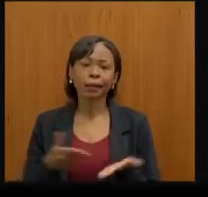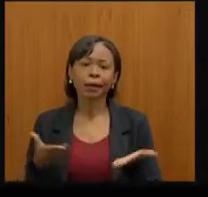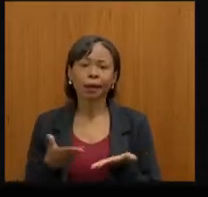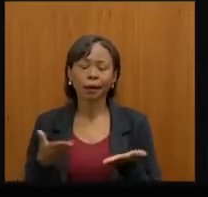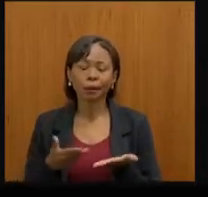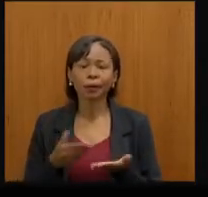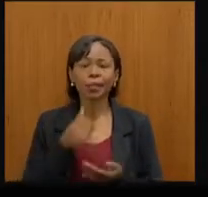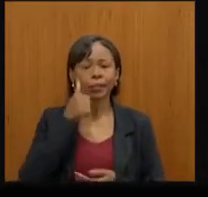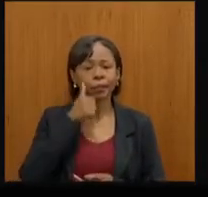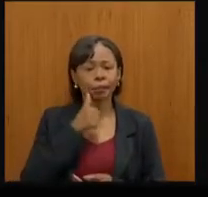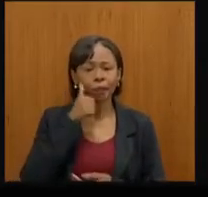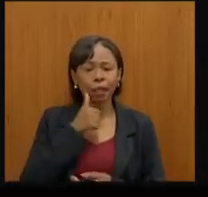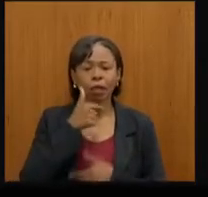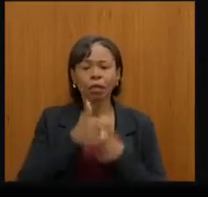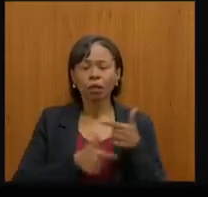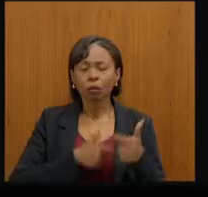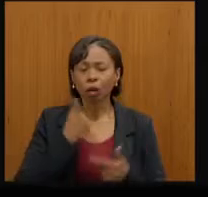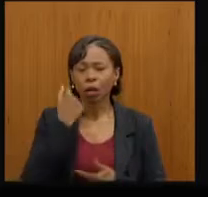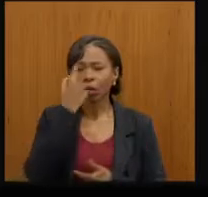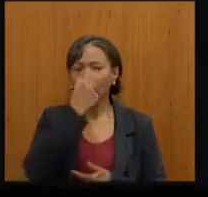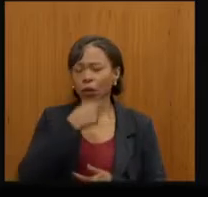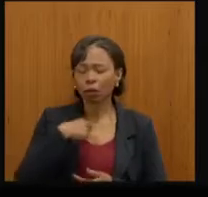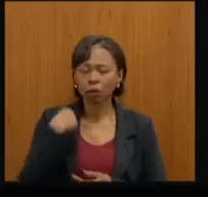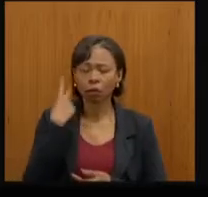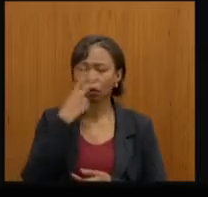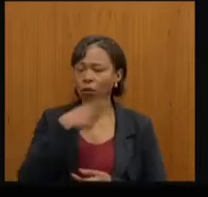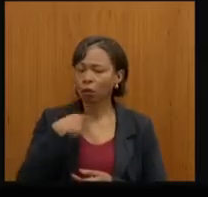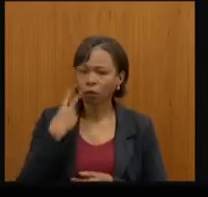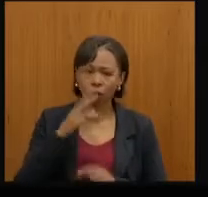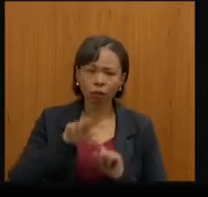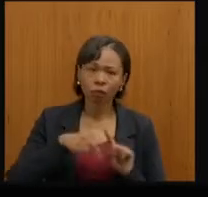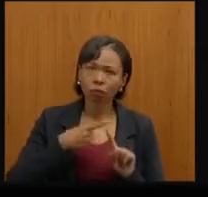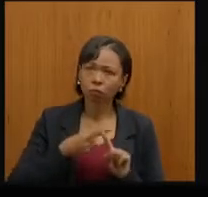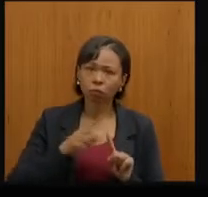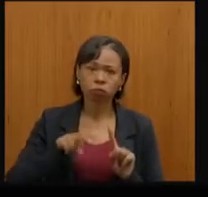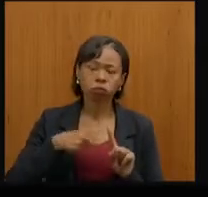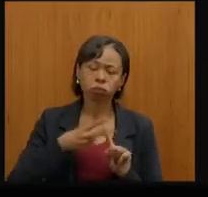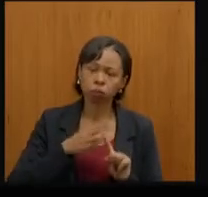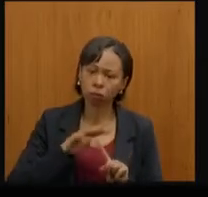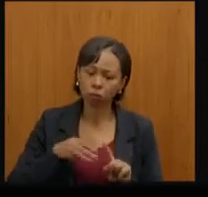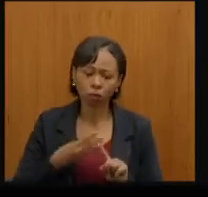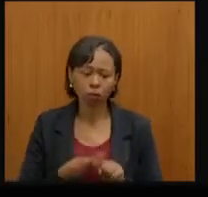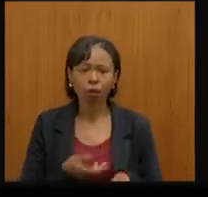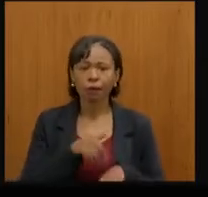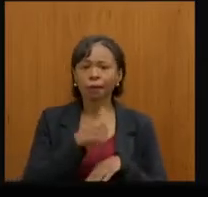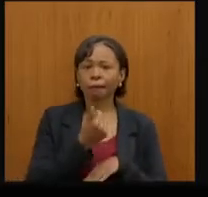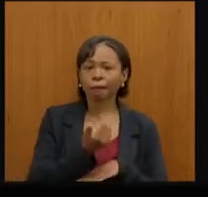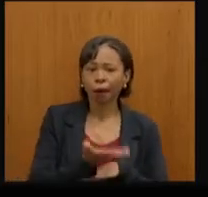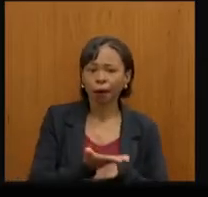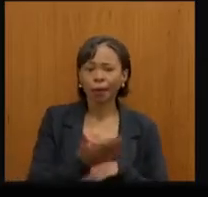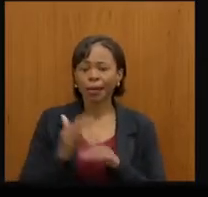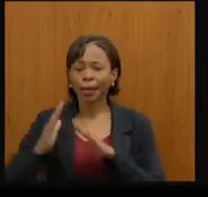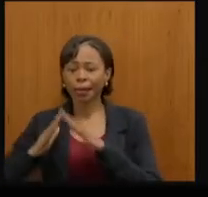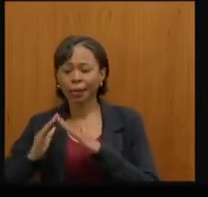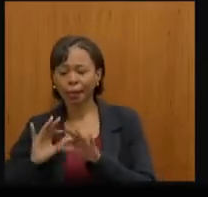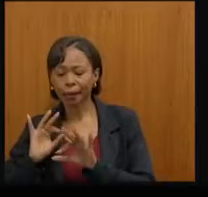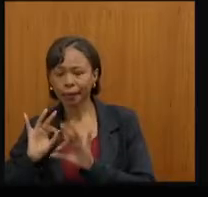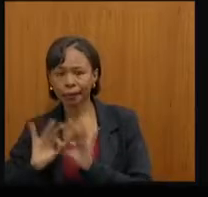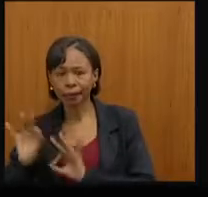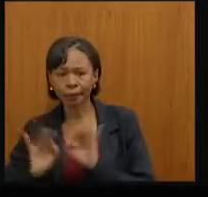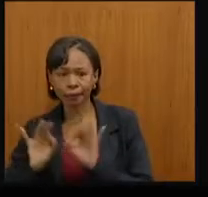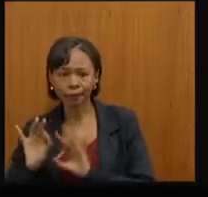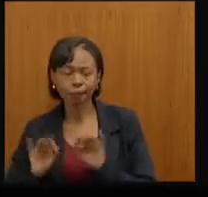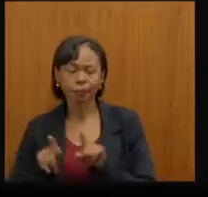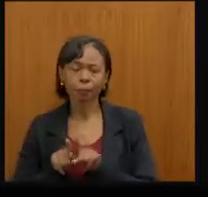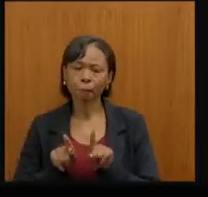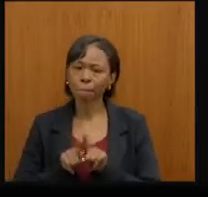tripla de trabalho as mulheres cada vez mais estressadas e cantados por que além de trabalhar fora ainda tem que cuidar